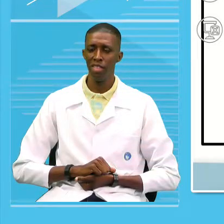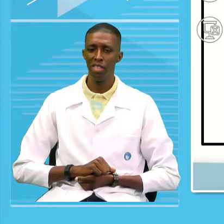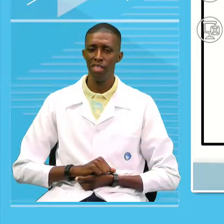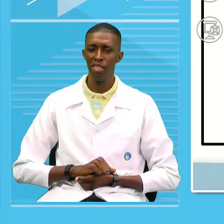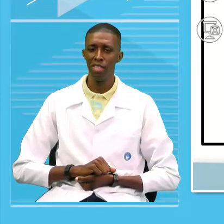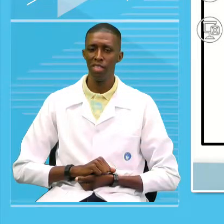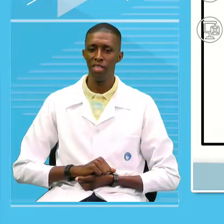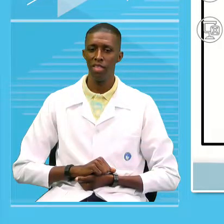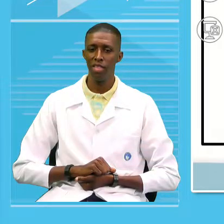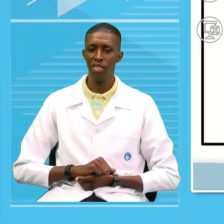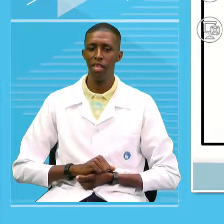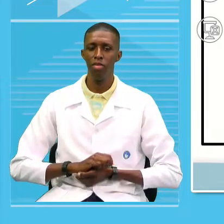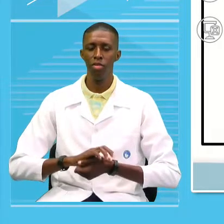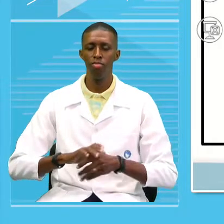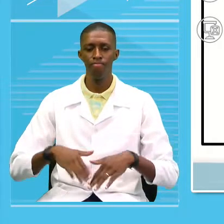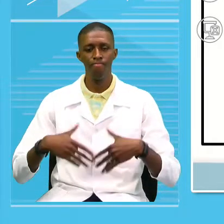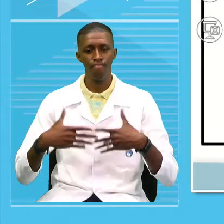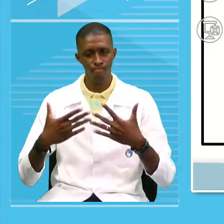questões